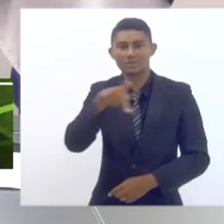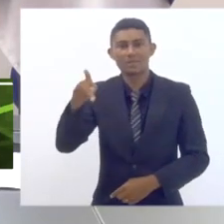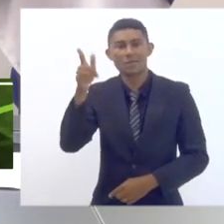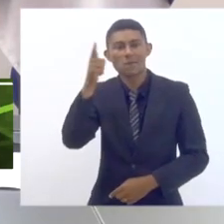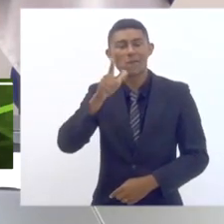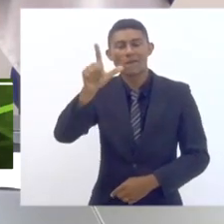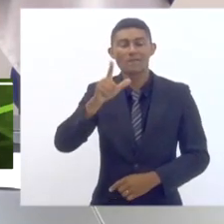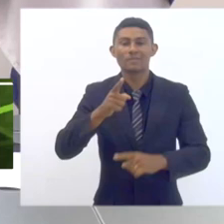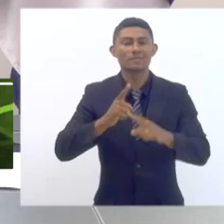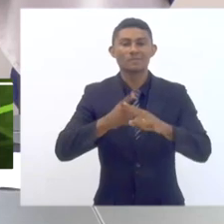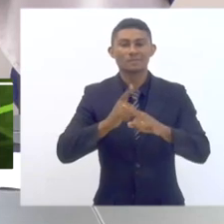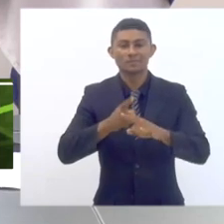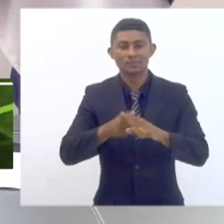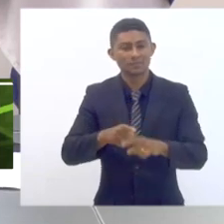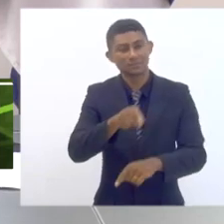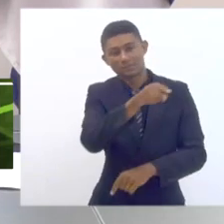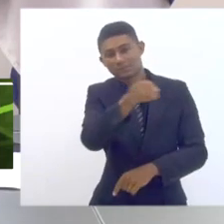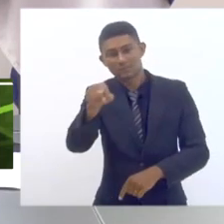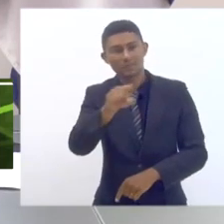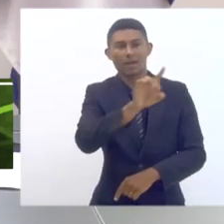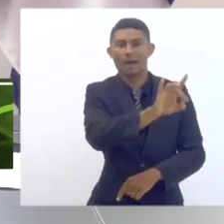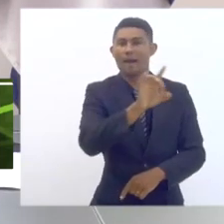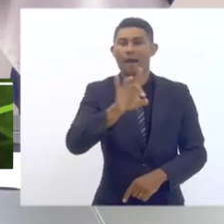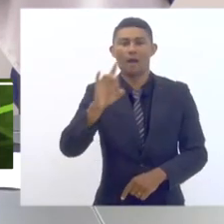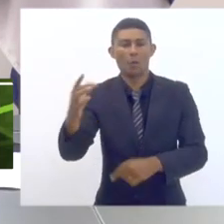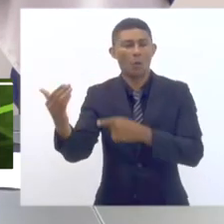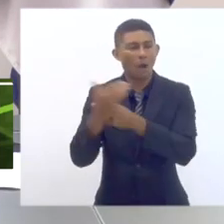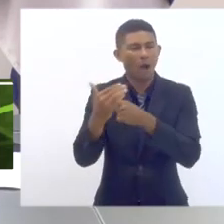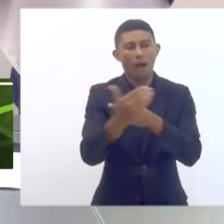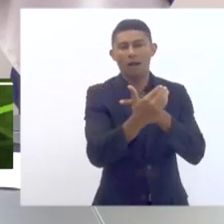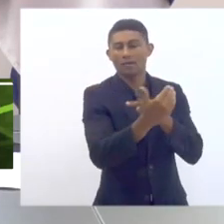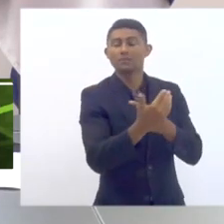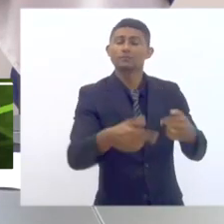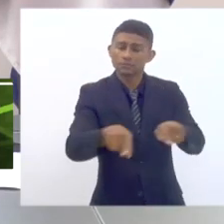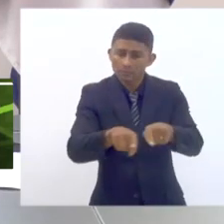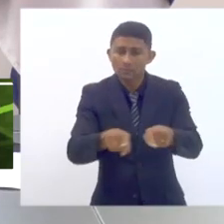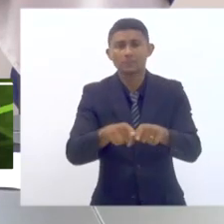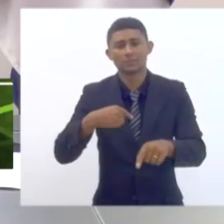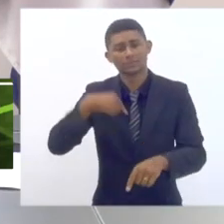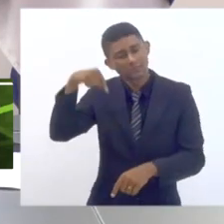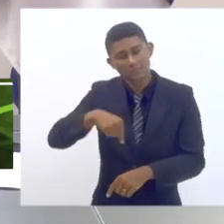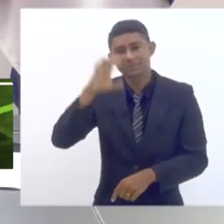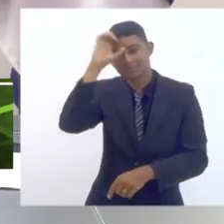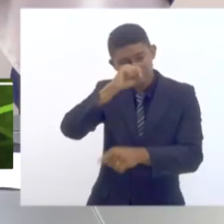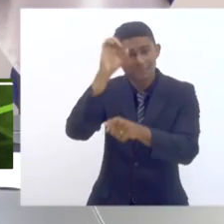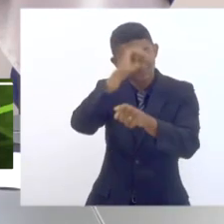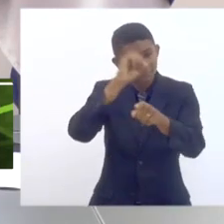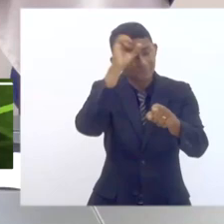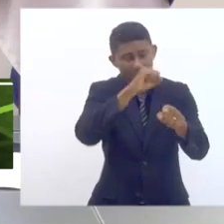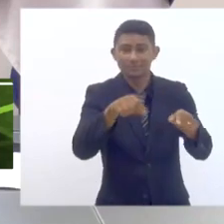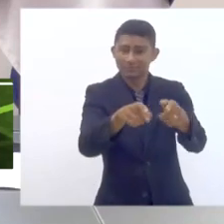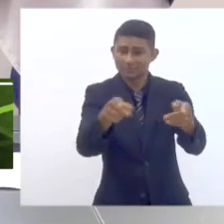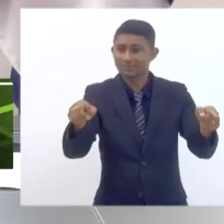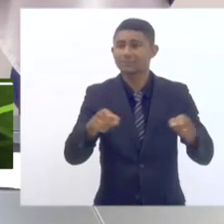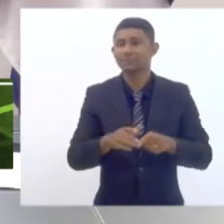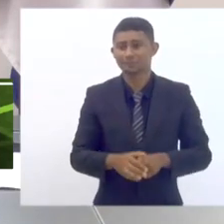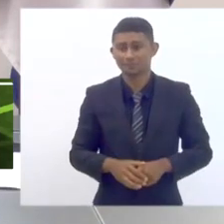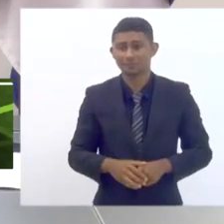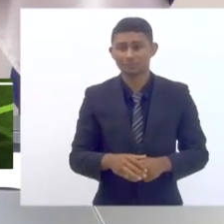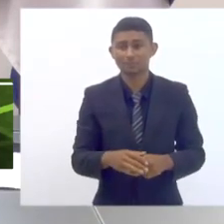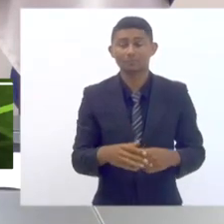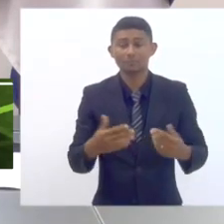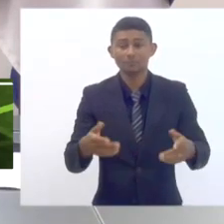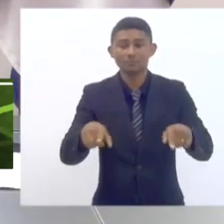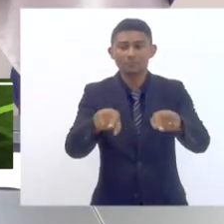na mão e na caneta de cada um dos senhores. Eu estou aqui para aprender com vocês ainda. Confesso que até me desatualizei um pouquinho da